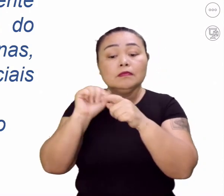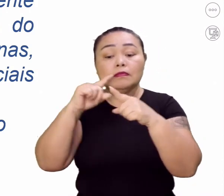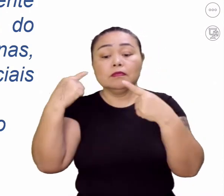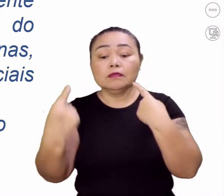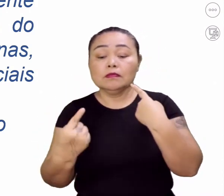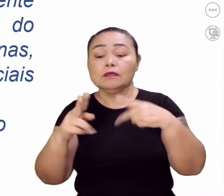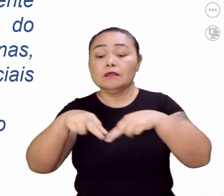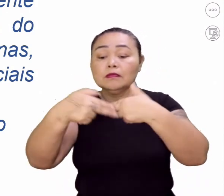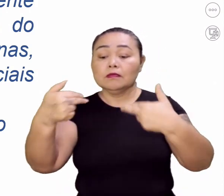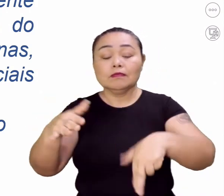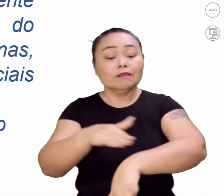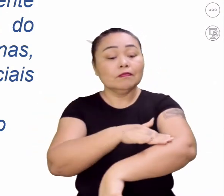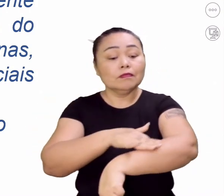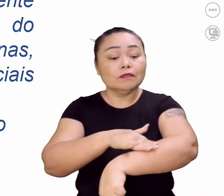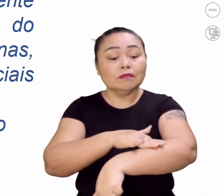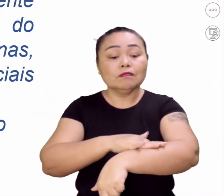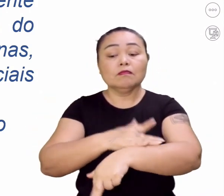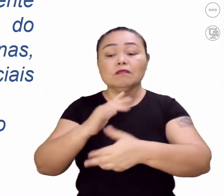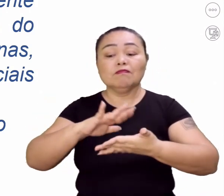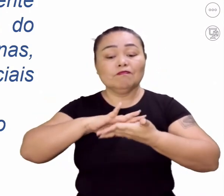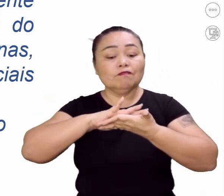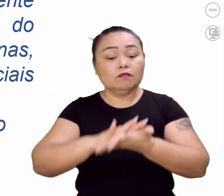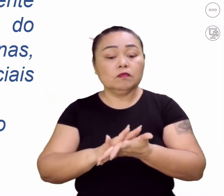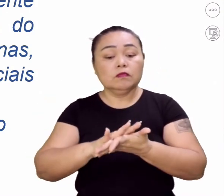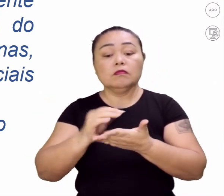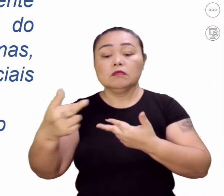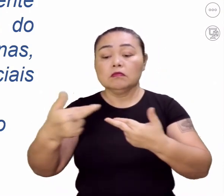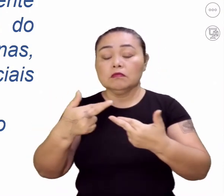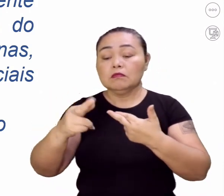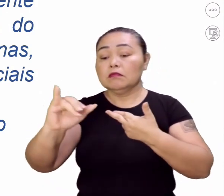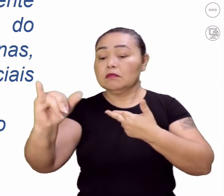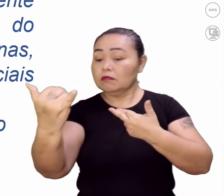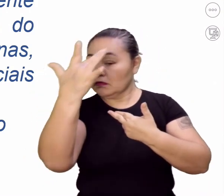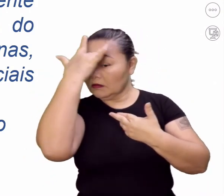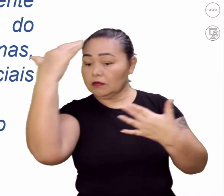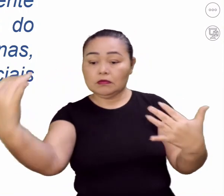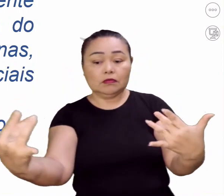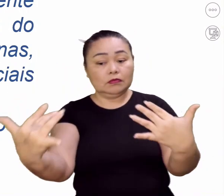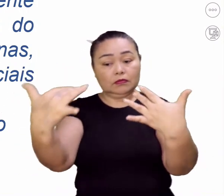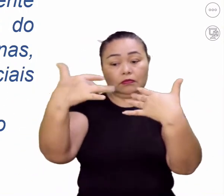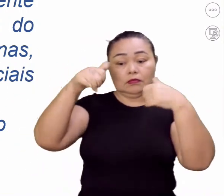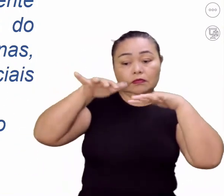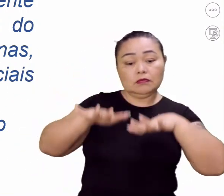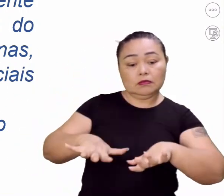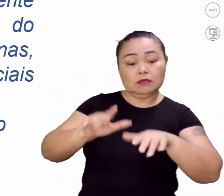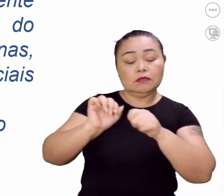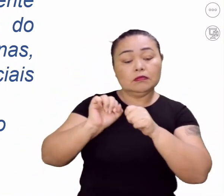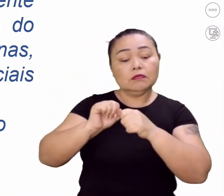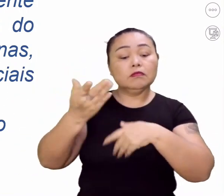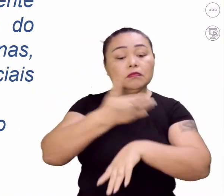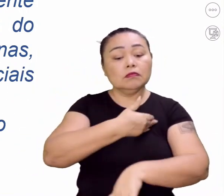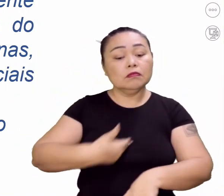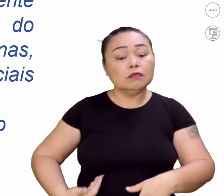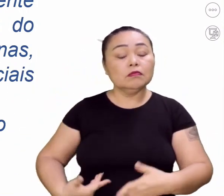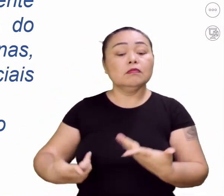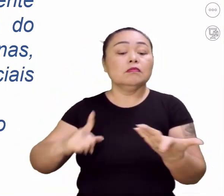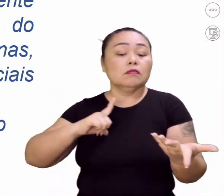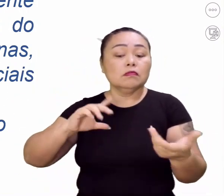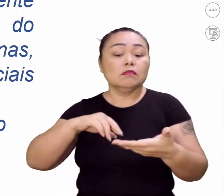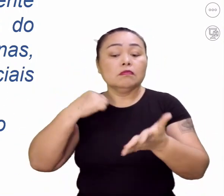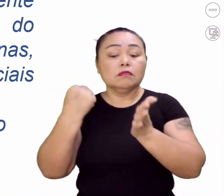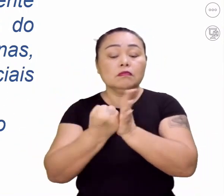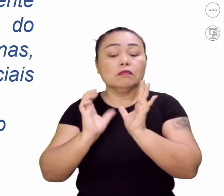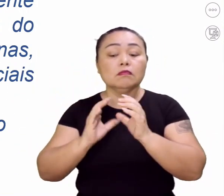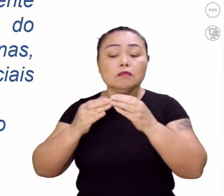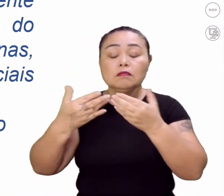posições étnico-raciais discriminatórias em relação aos imigrantes. E C, o Estado perde simbolicamente o grupo etário que representa